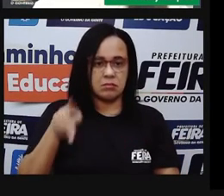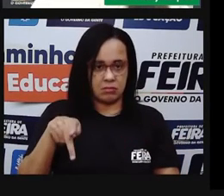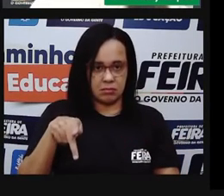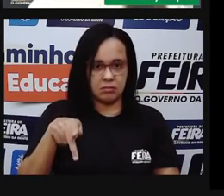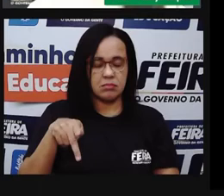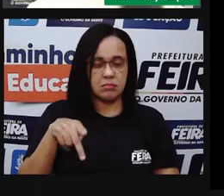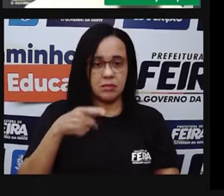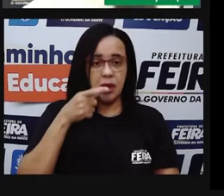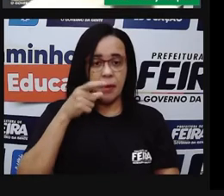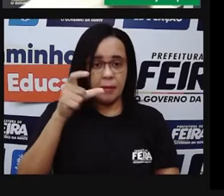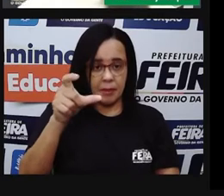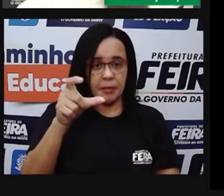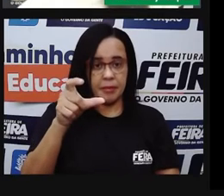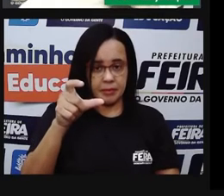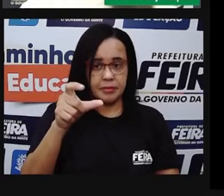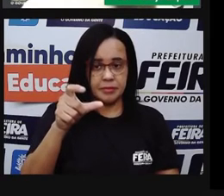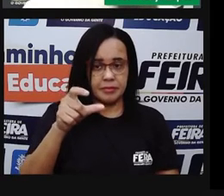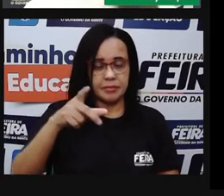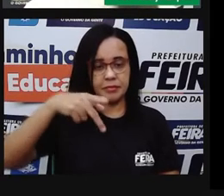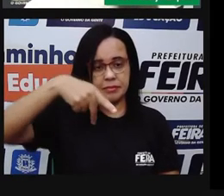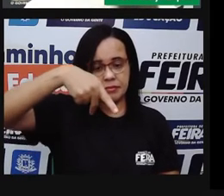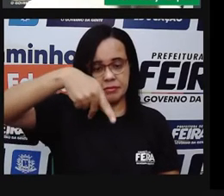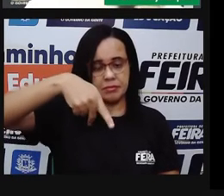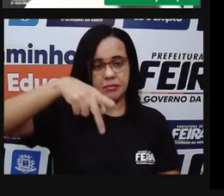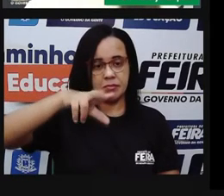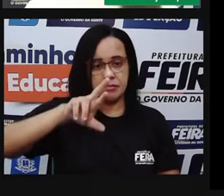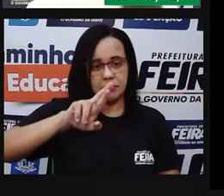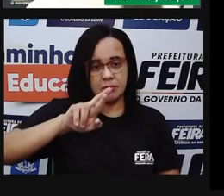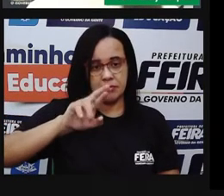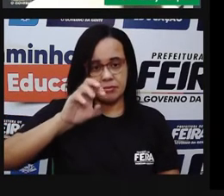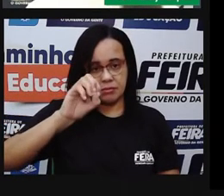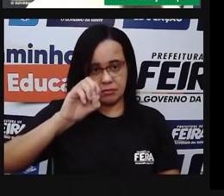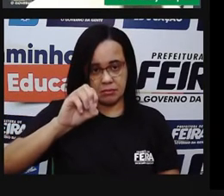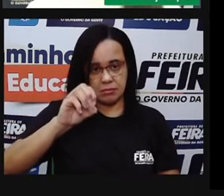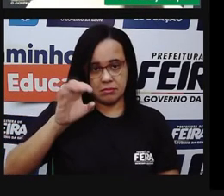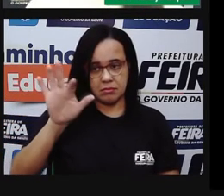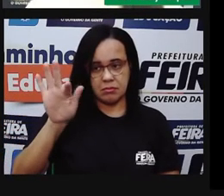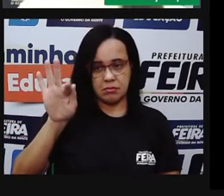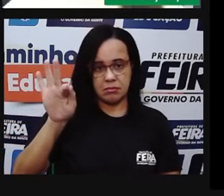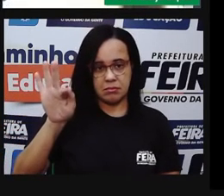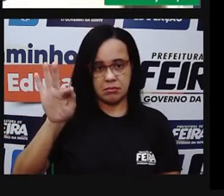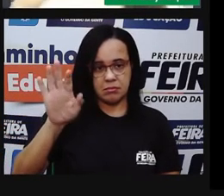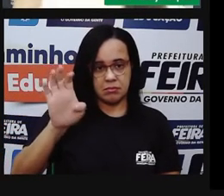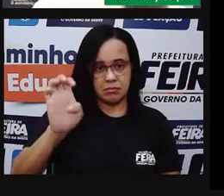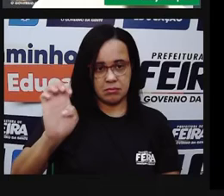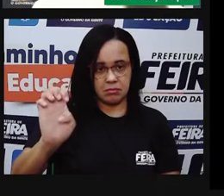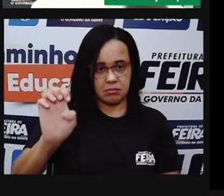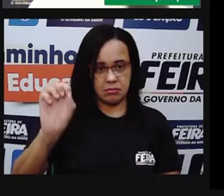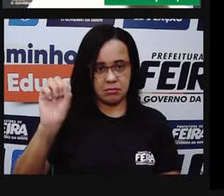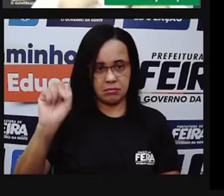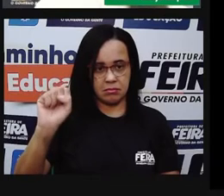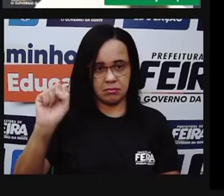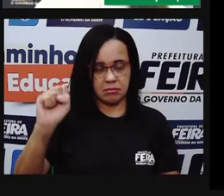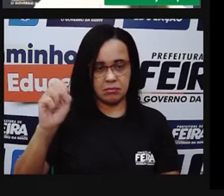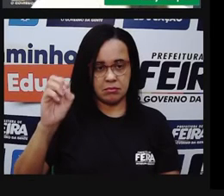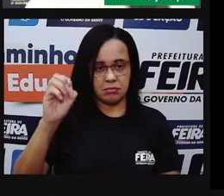professor. E aí, olha a regra. A gente não pode esquecer disso. Todas as